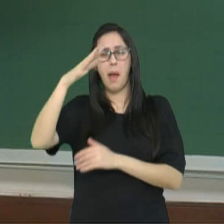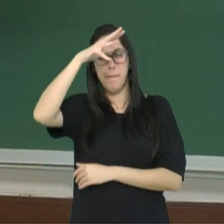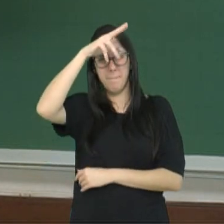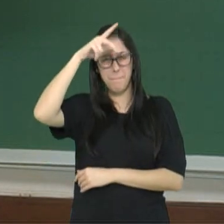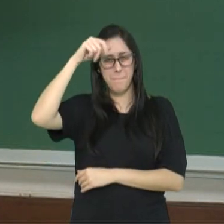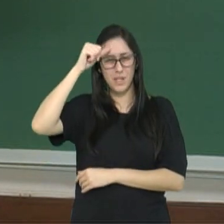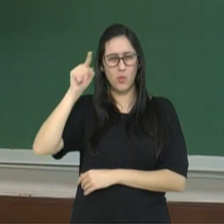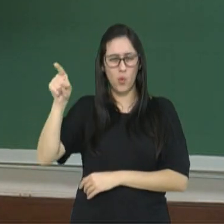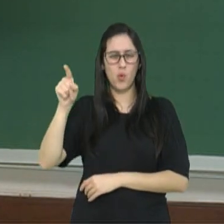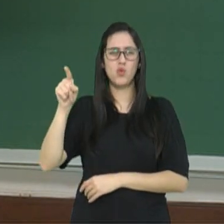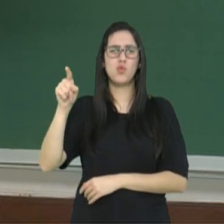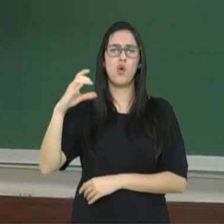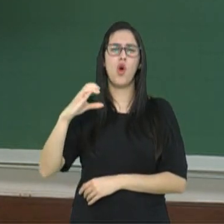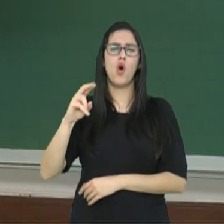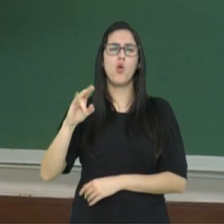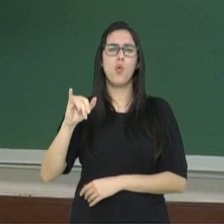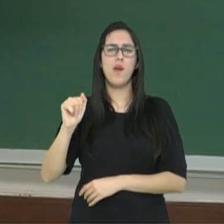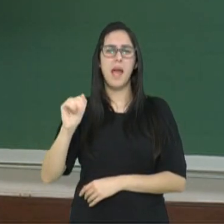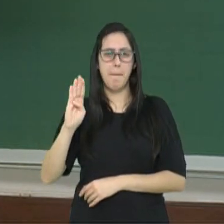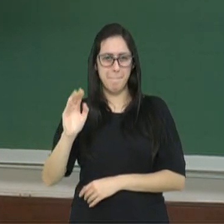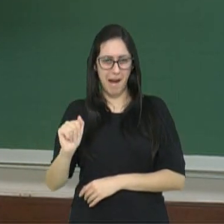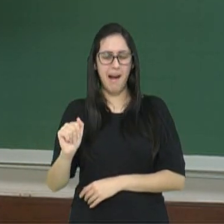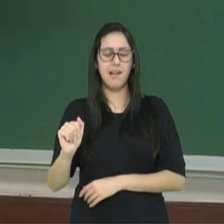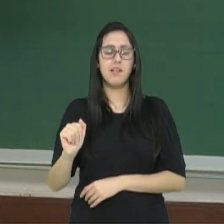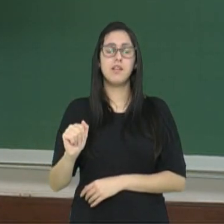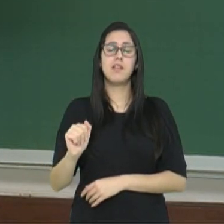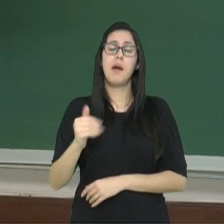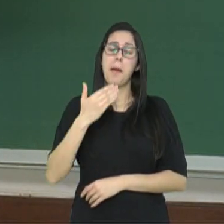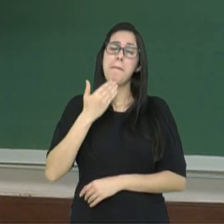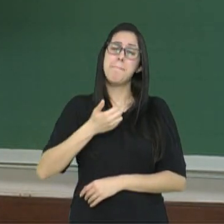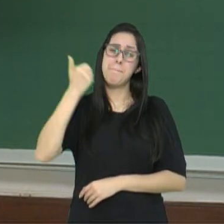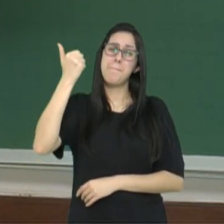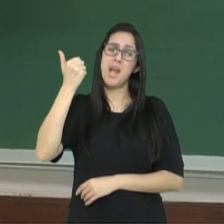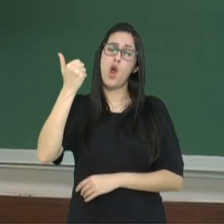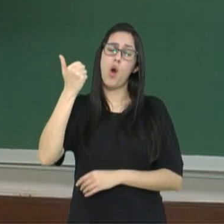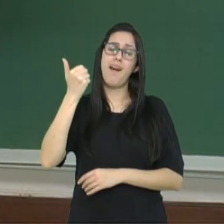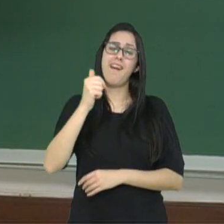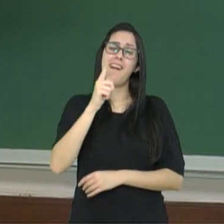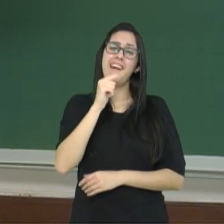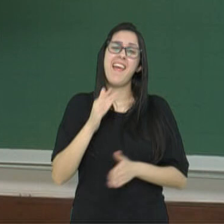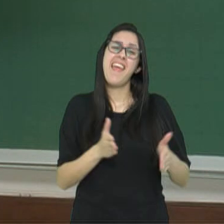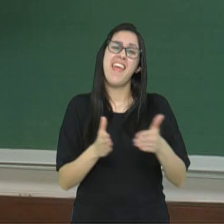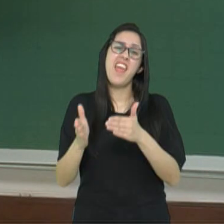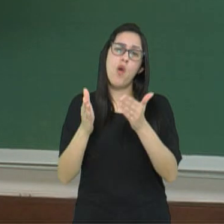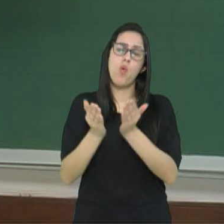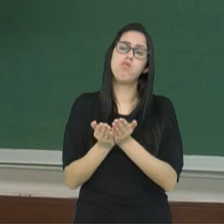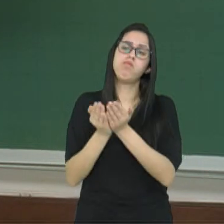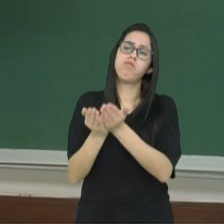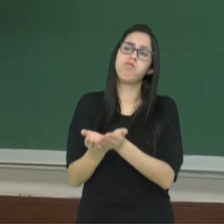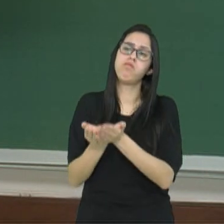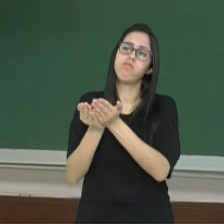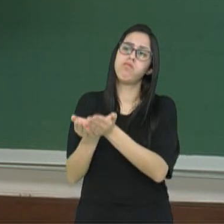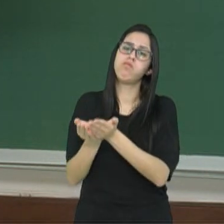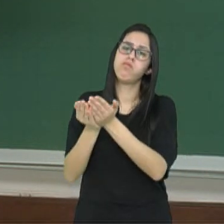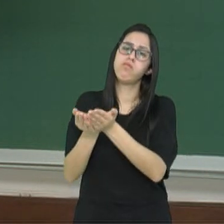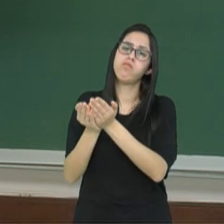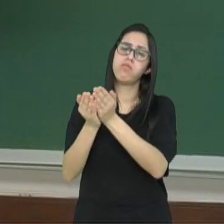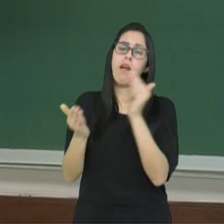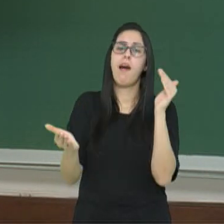Grosso, era mais fácil você pegar um barco, descer até o Rio da Prata, subir o Rio